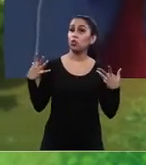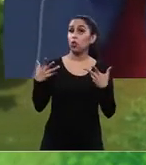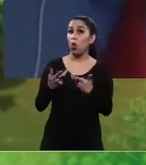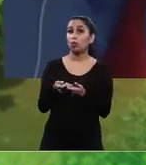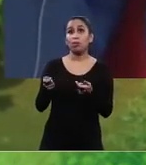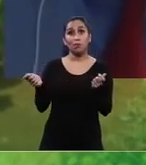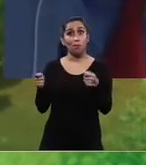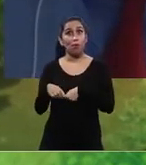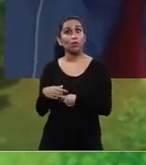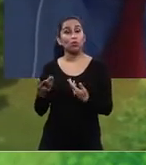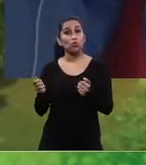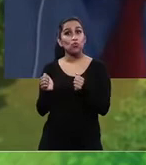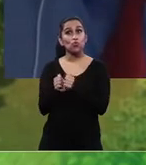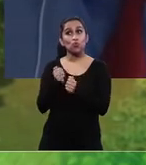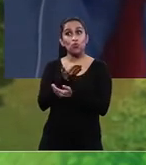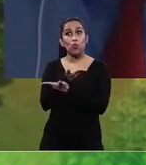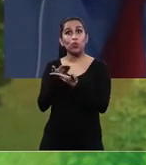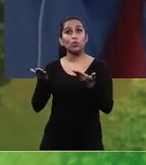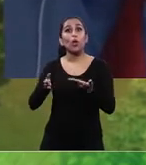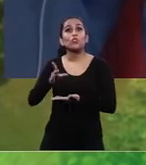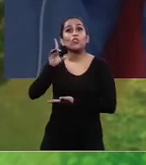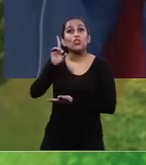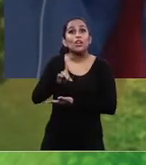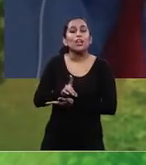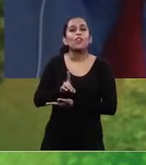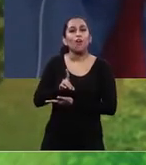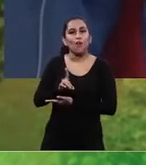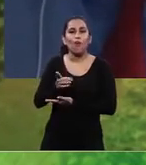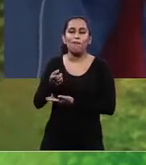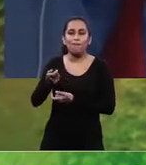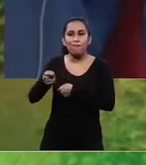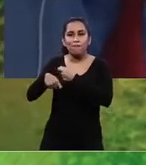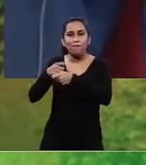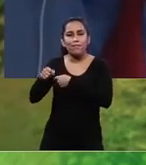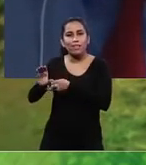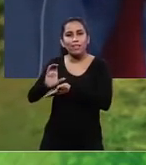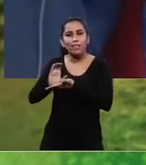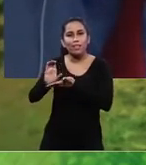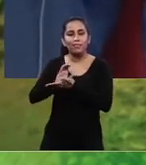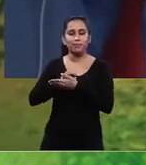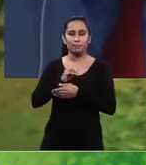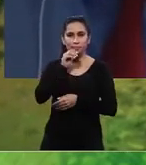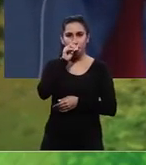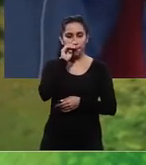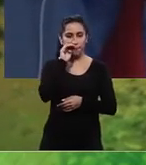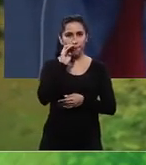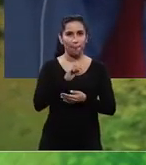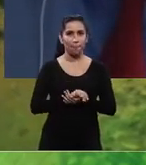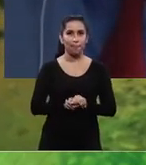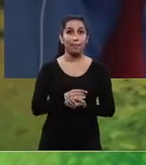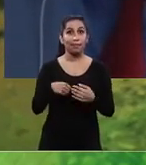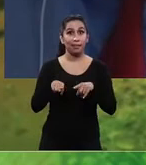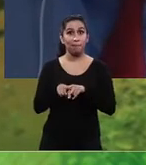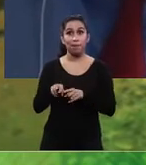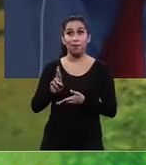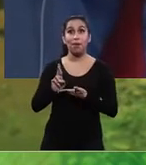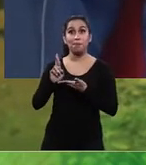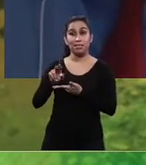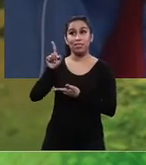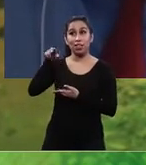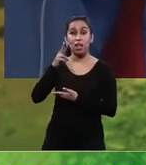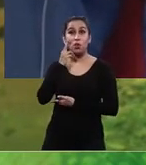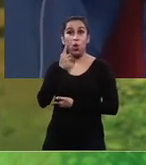possível, junto com o seu diretor financeiro, o Berti, e o nosso superintendente do estado de Rondônia, Daniel